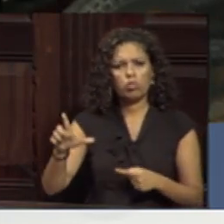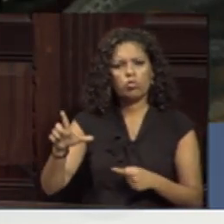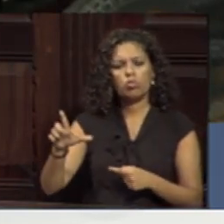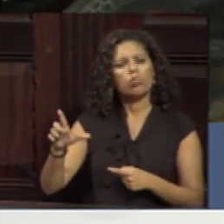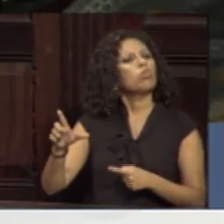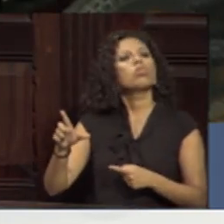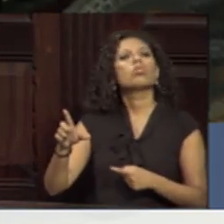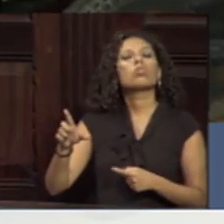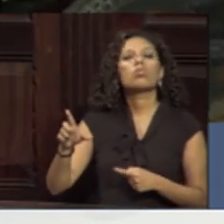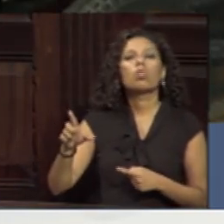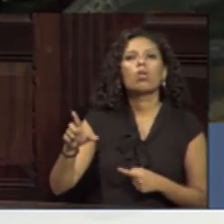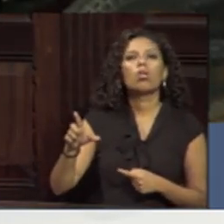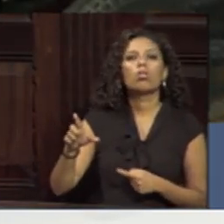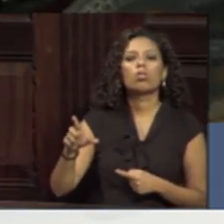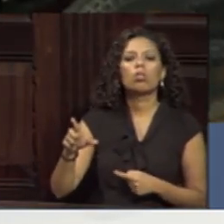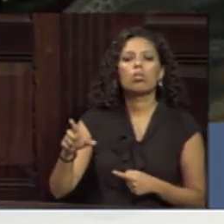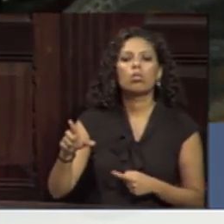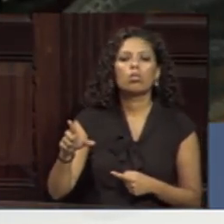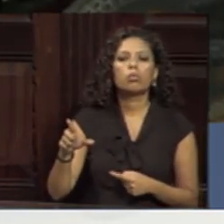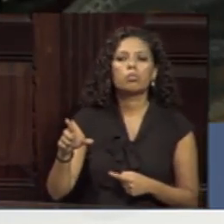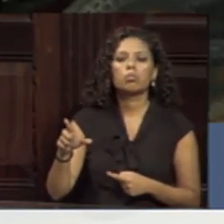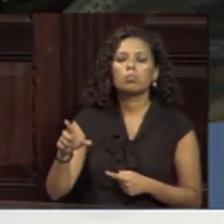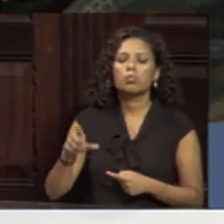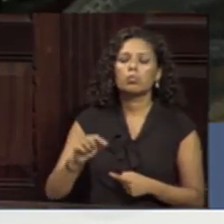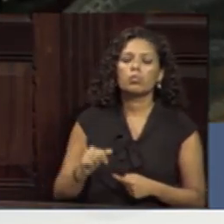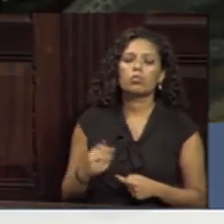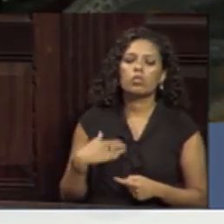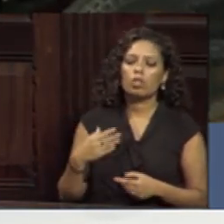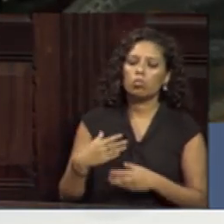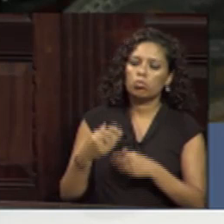está presente, na presença do Eleomar Coelho,